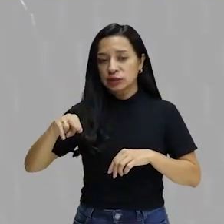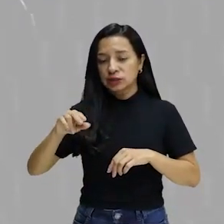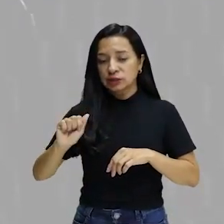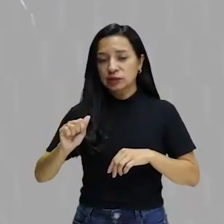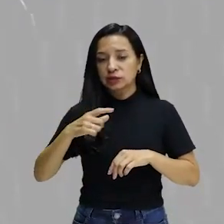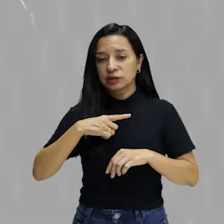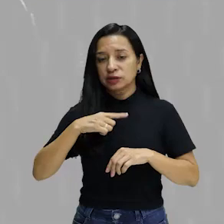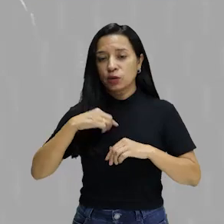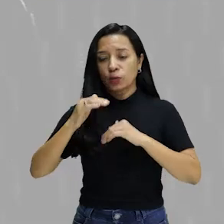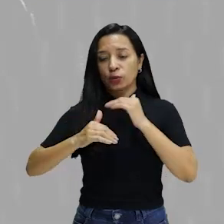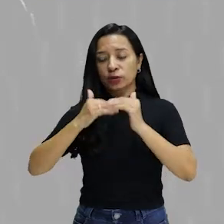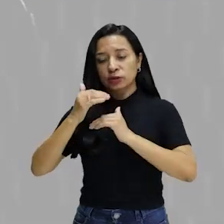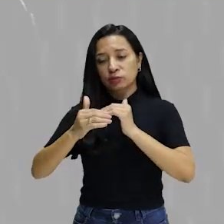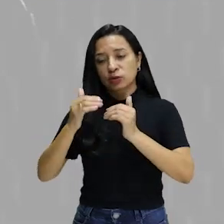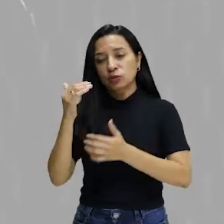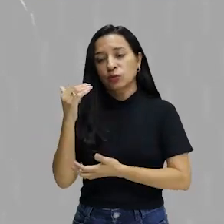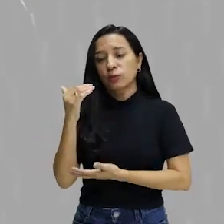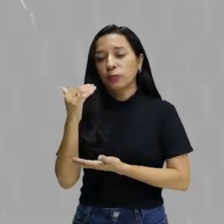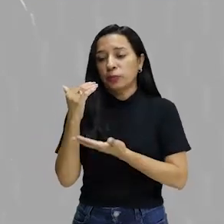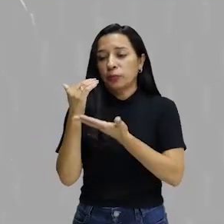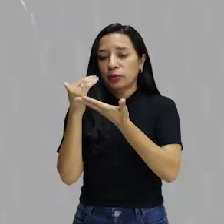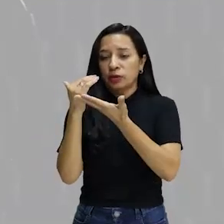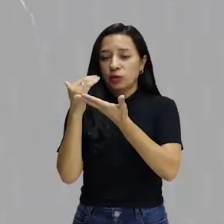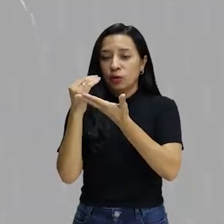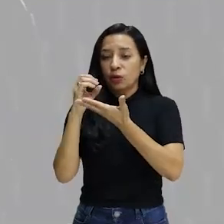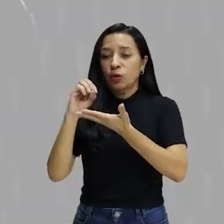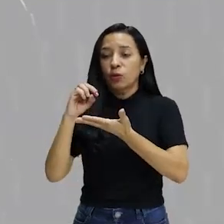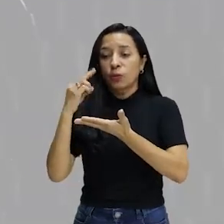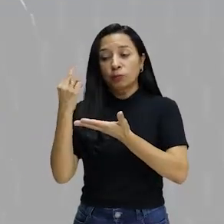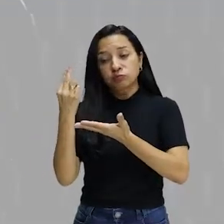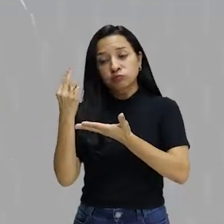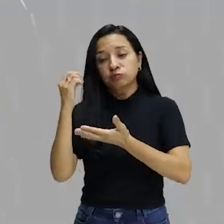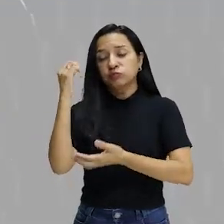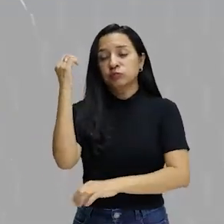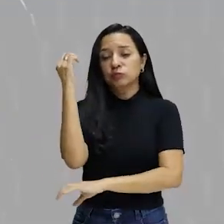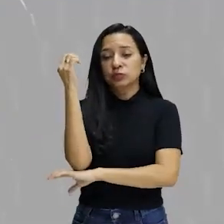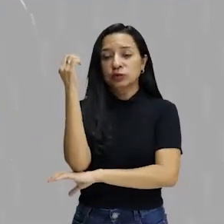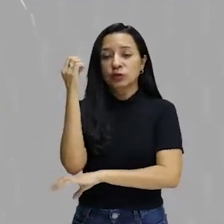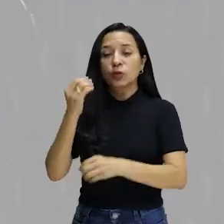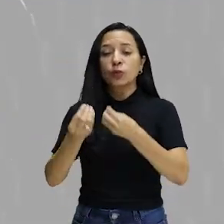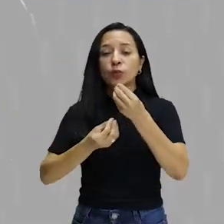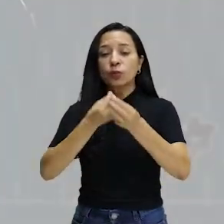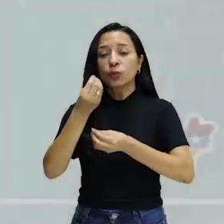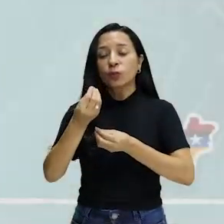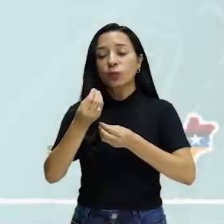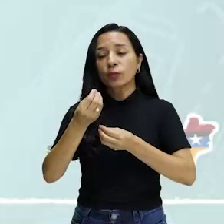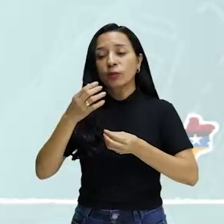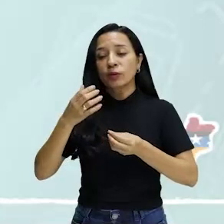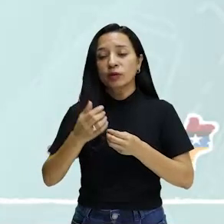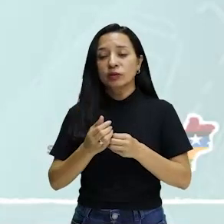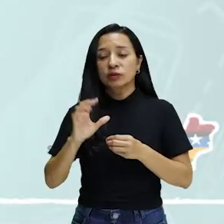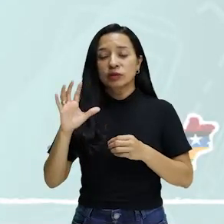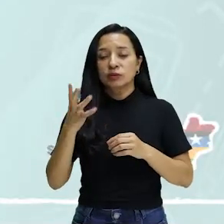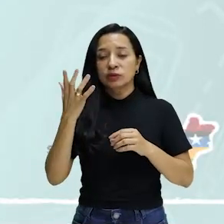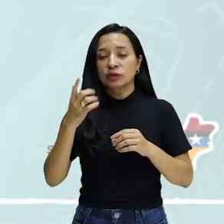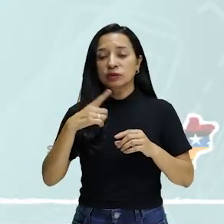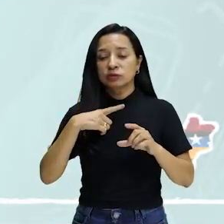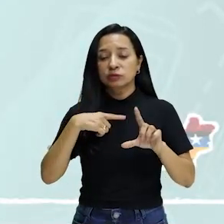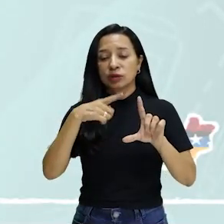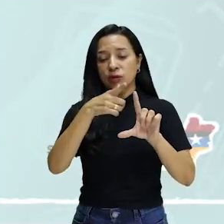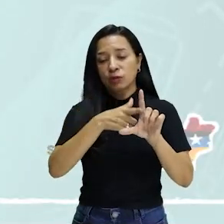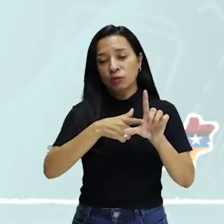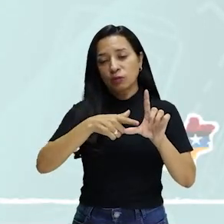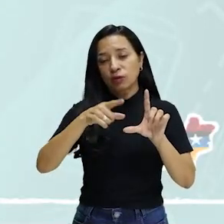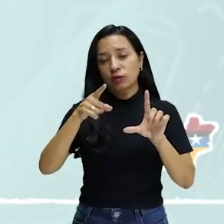um crescimento maior ou do caule ou da raiz. Como isso acontece? Nós temos aqui um gráfico.